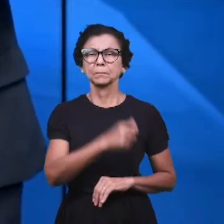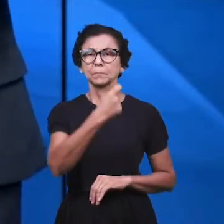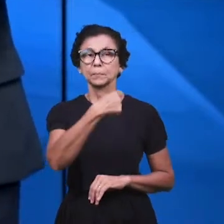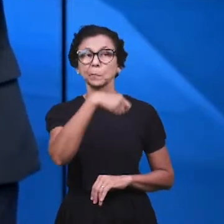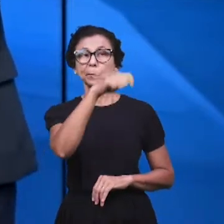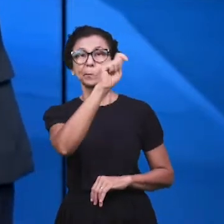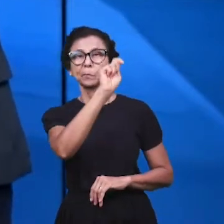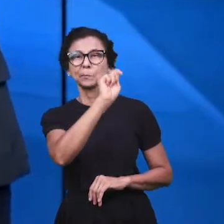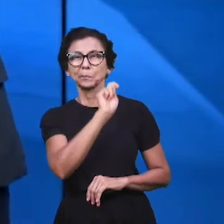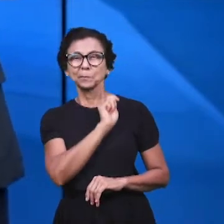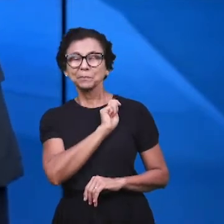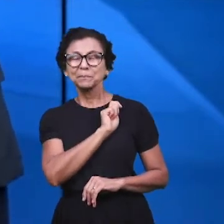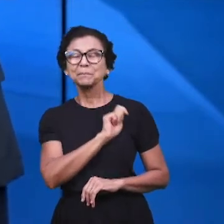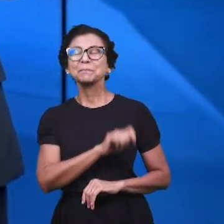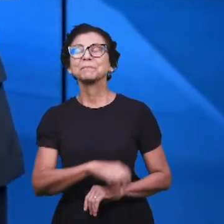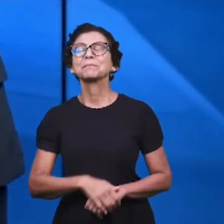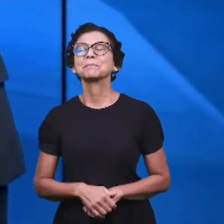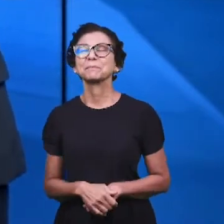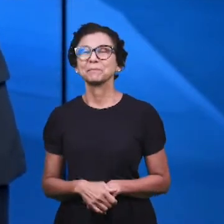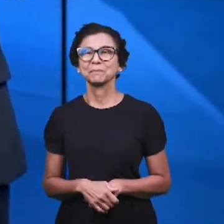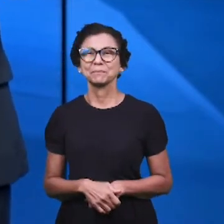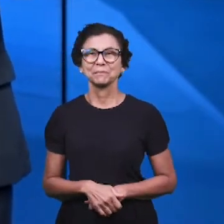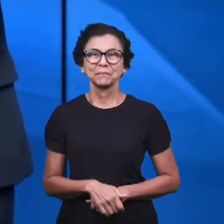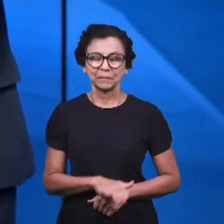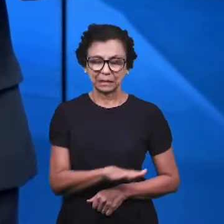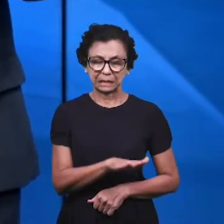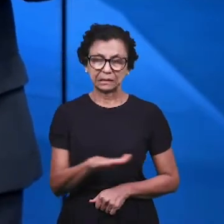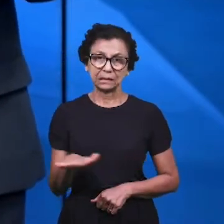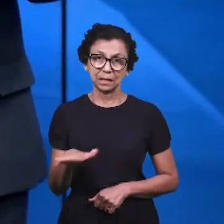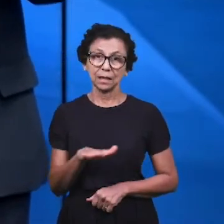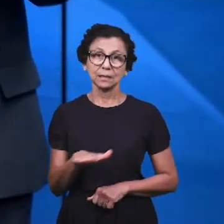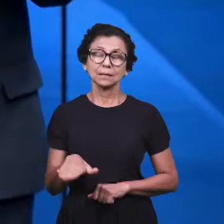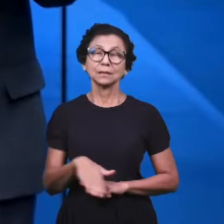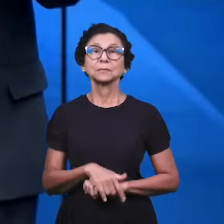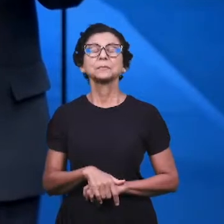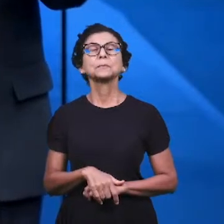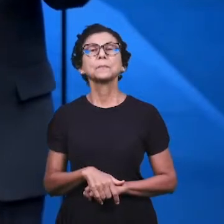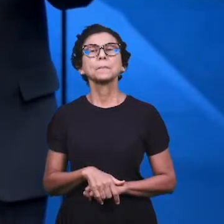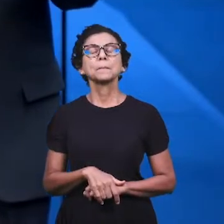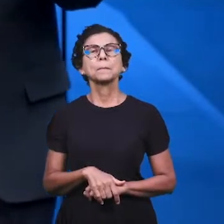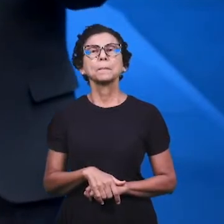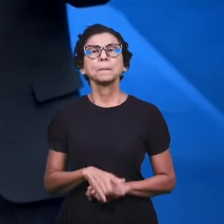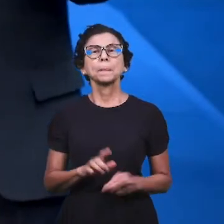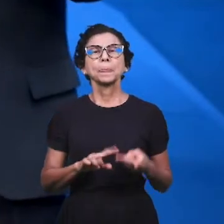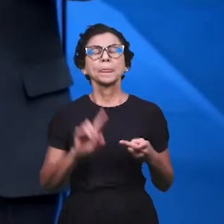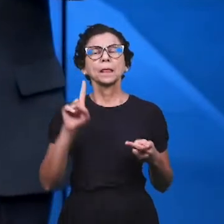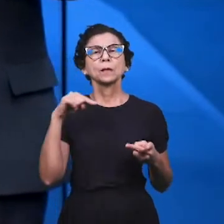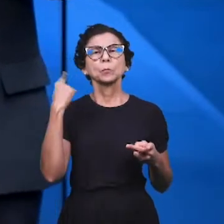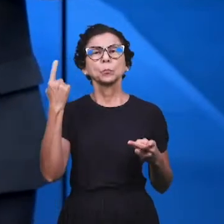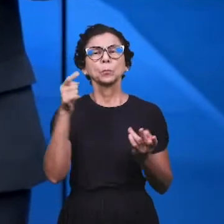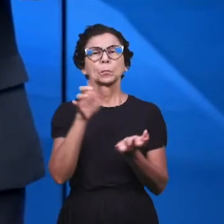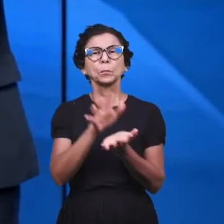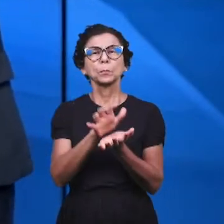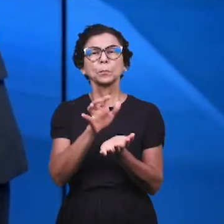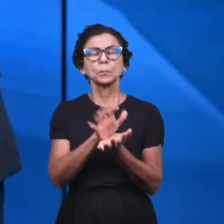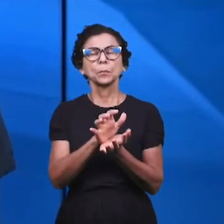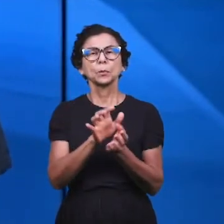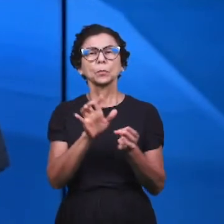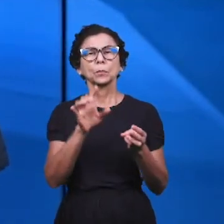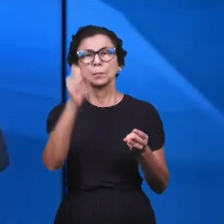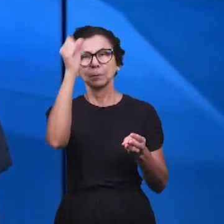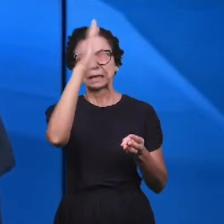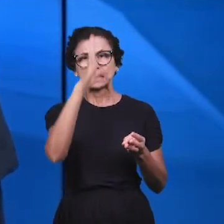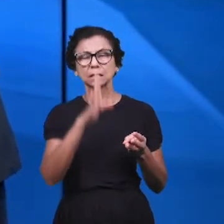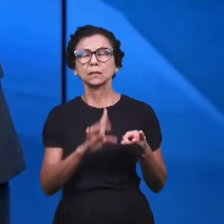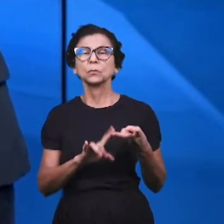nosso irmão Daniel Silva, da classe de crianças da nossa igreja em Barcelona. E depois vamos para o estado de Pernambuco e lá nós